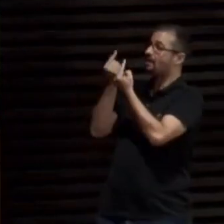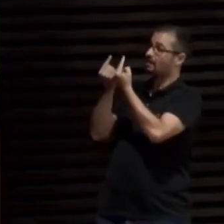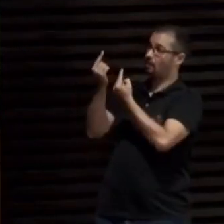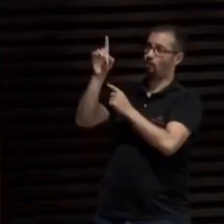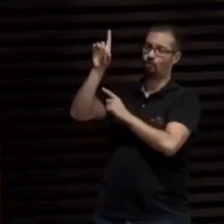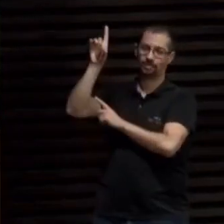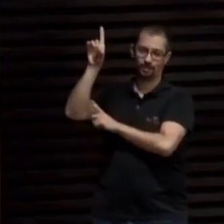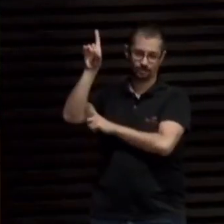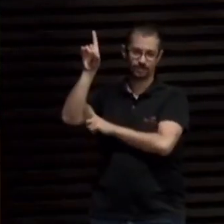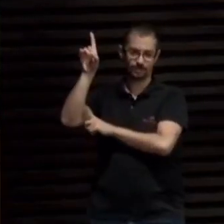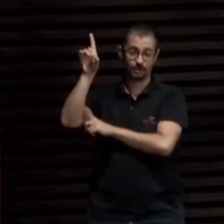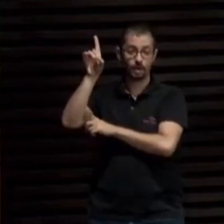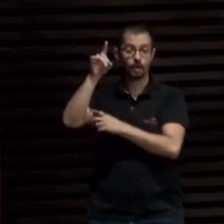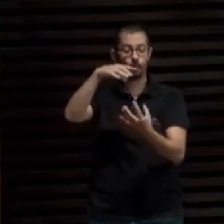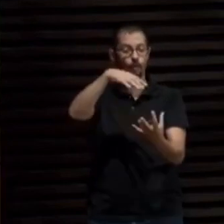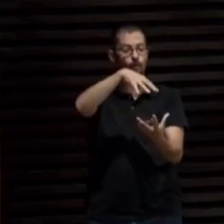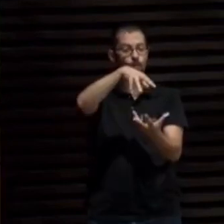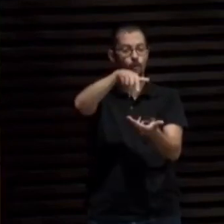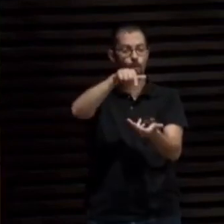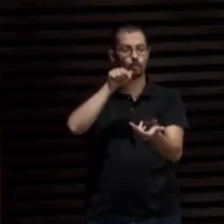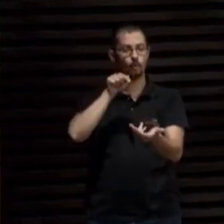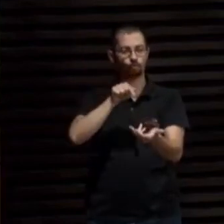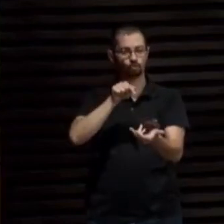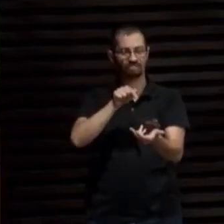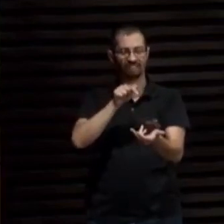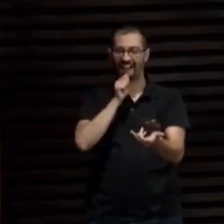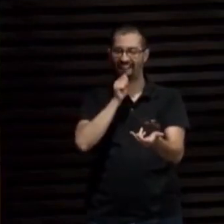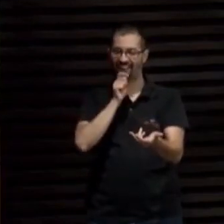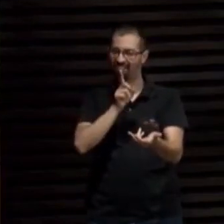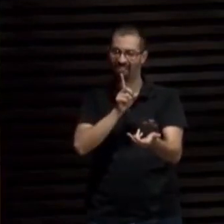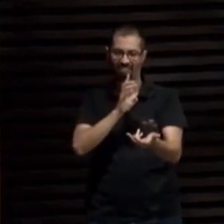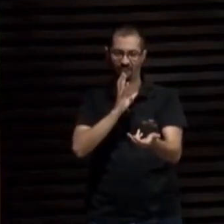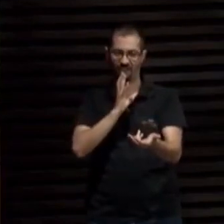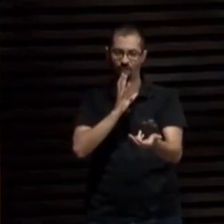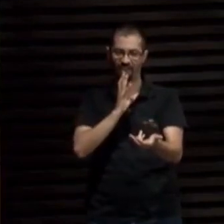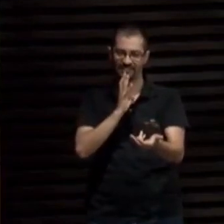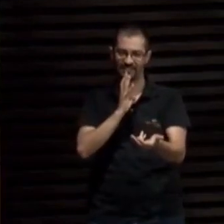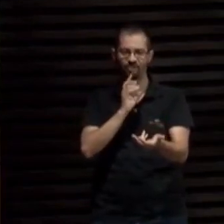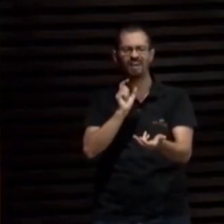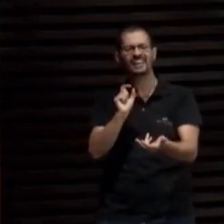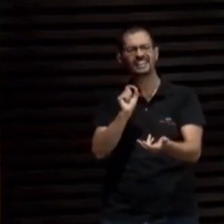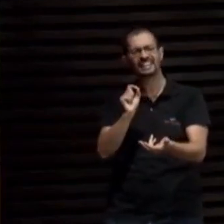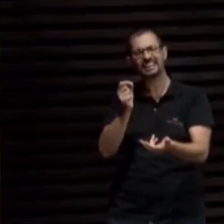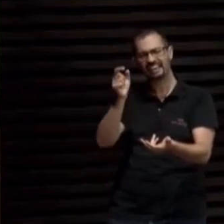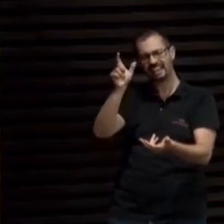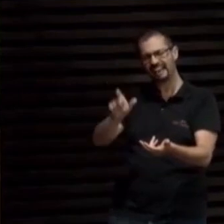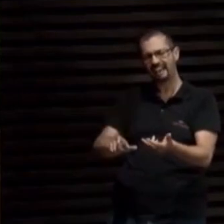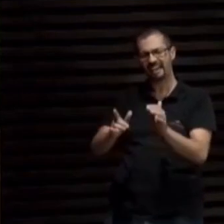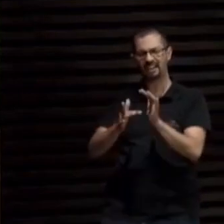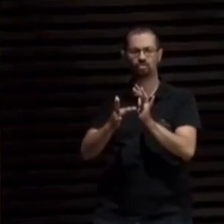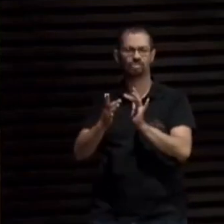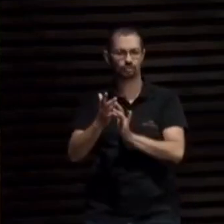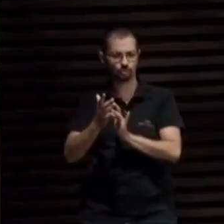O mundo até agora não reconheceu que quem era Jesus. Esse mundo